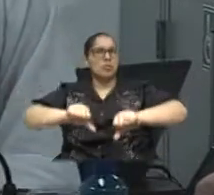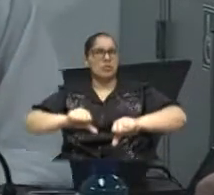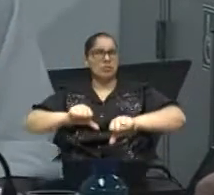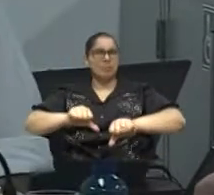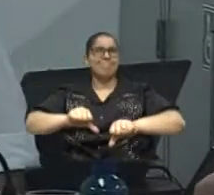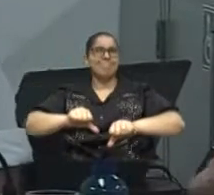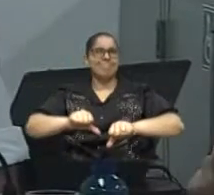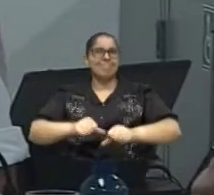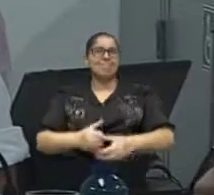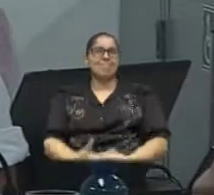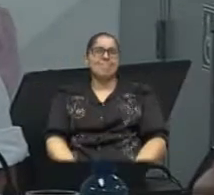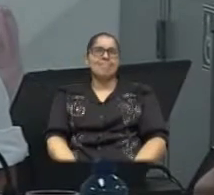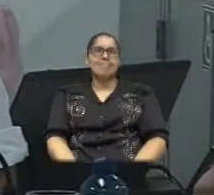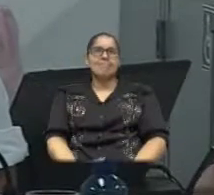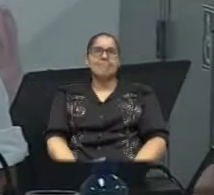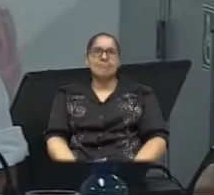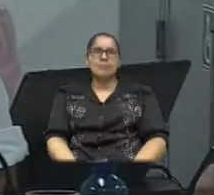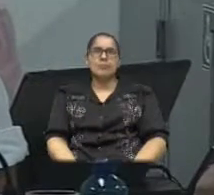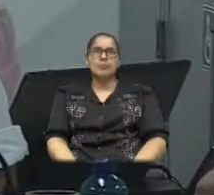Olha aqui, ó.